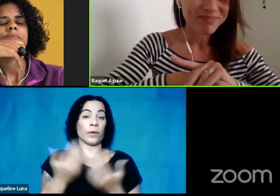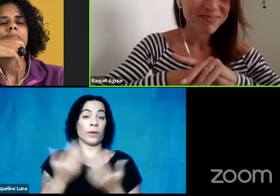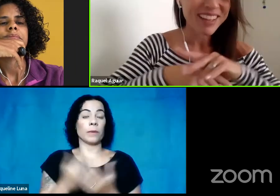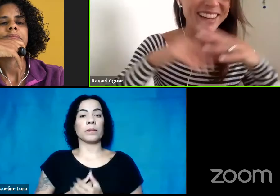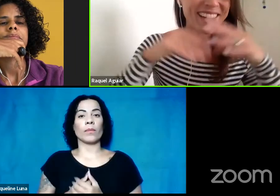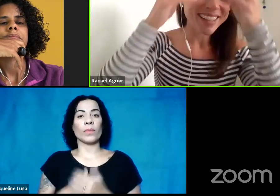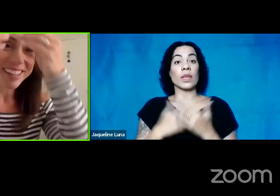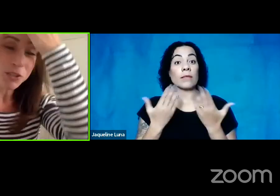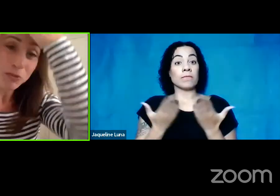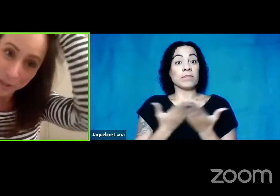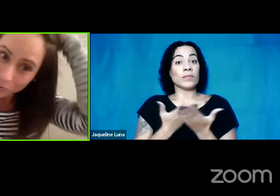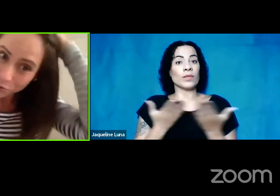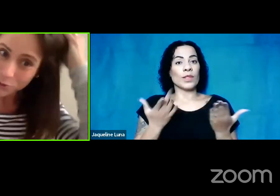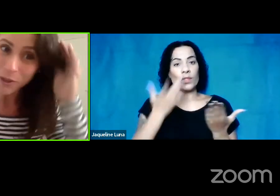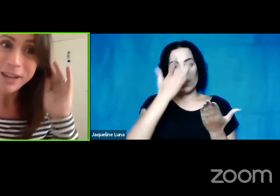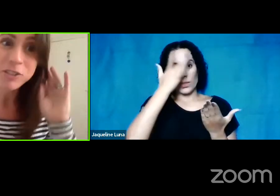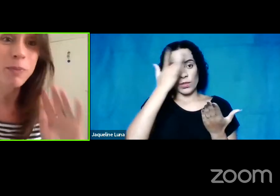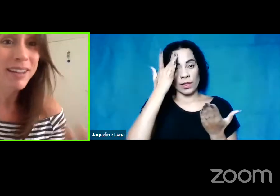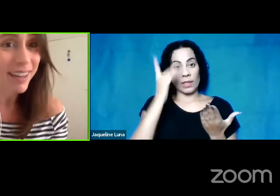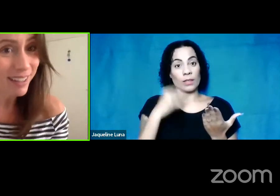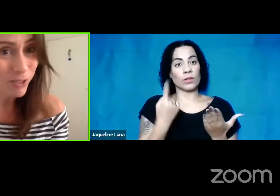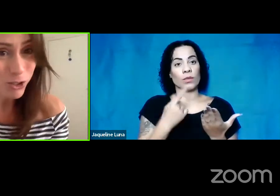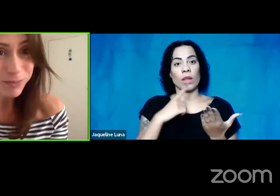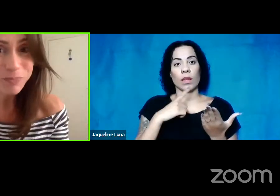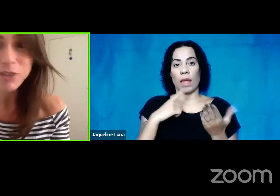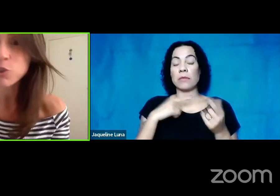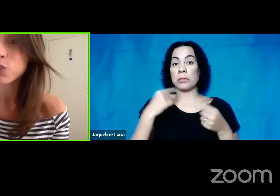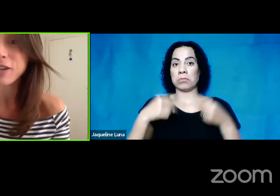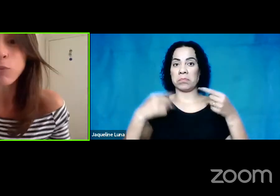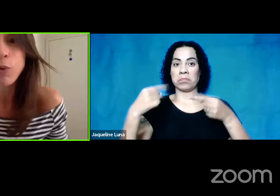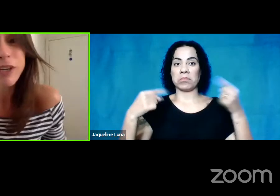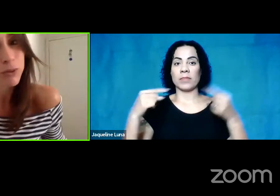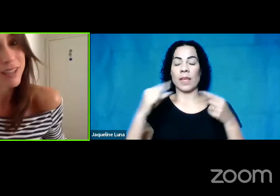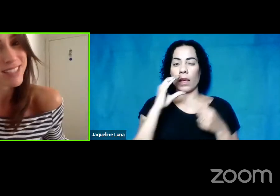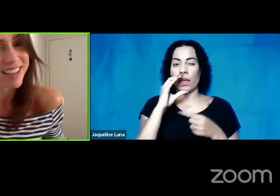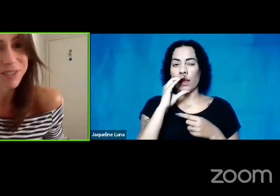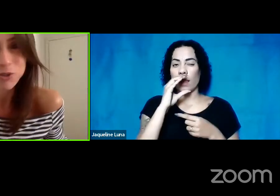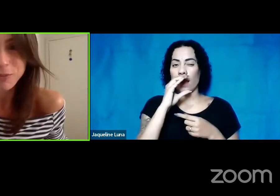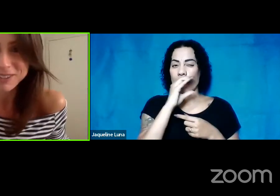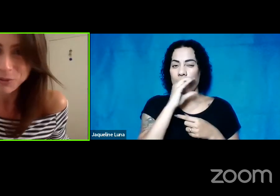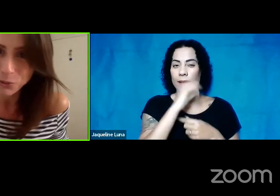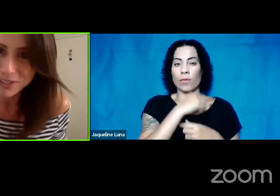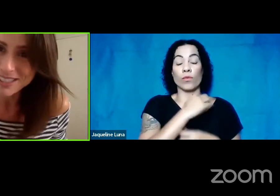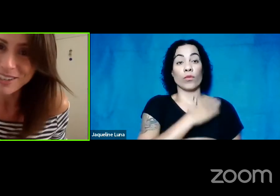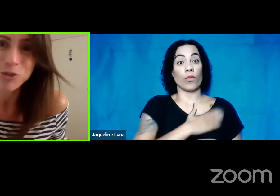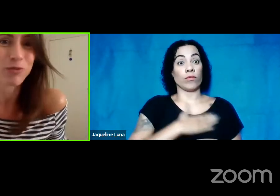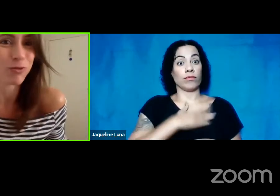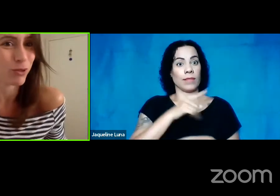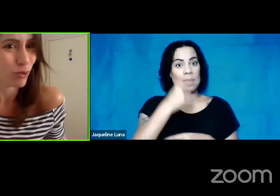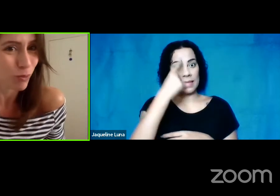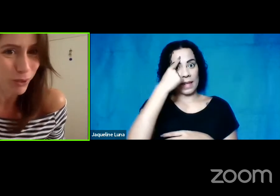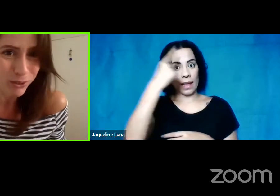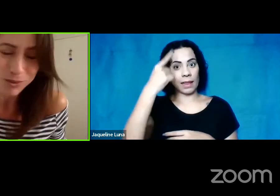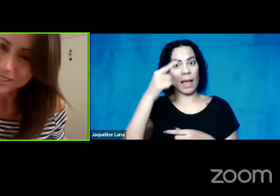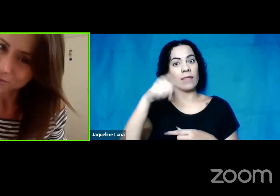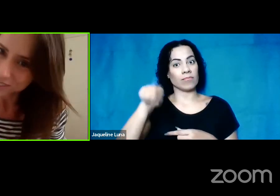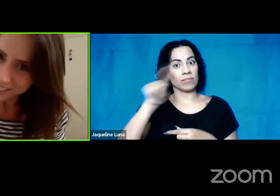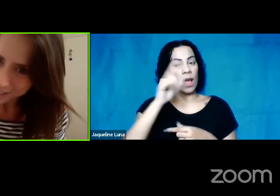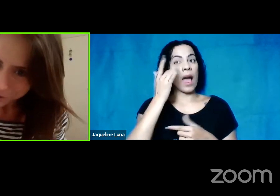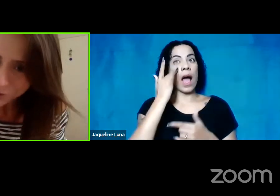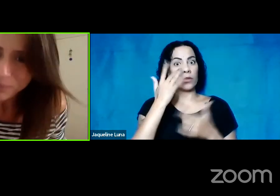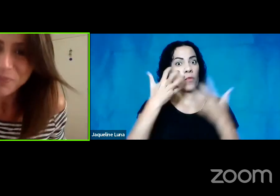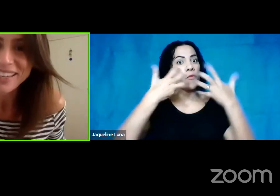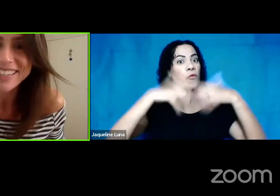Gente, tivemos um debate bem quente, gostei muito dessa ideia dos debatedores, acho que funcionou muito, não